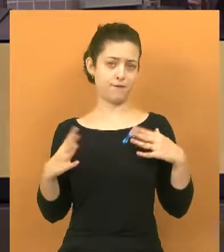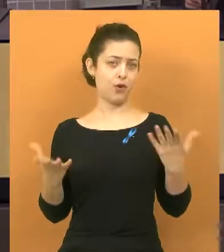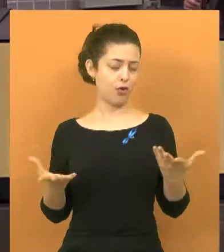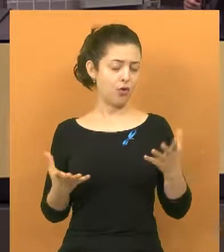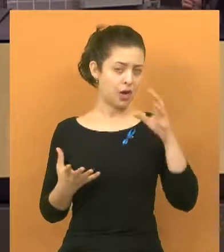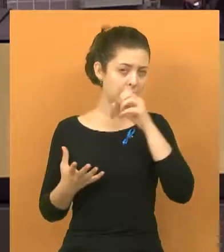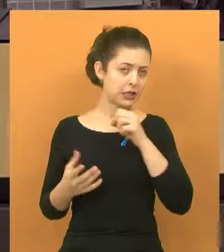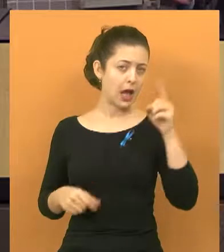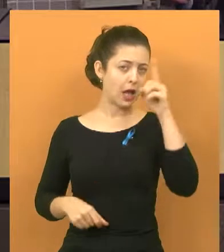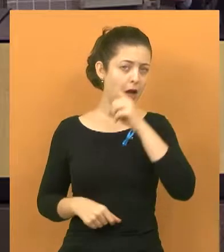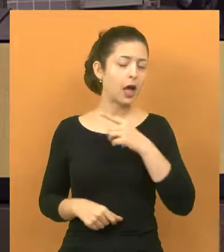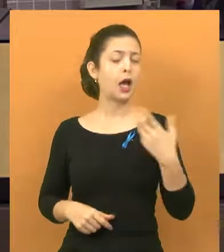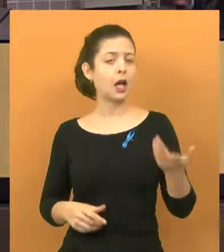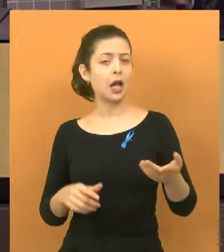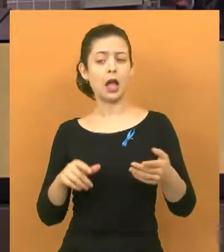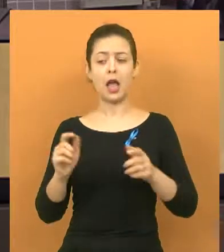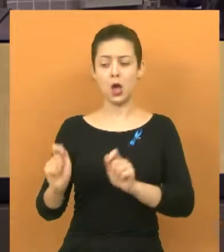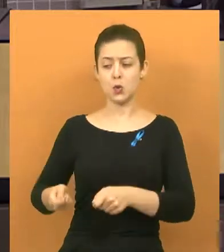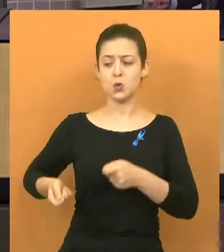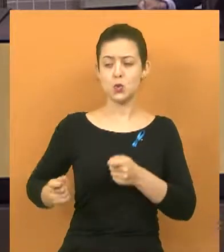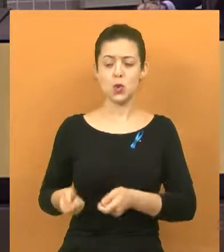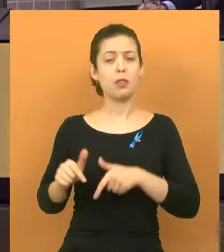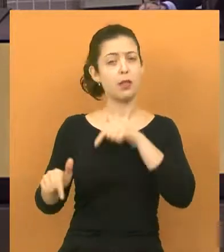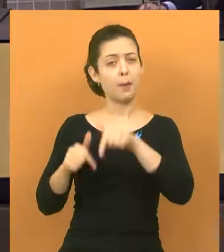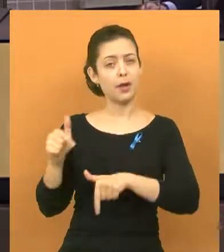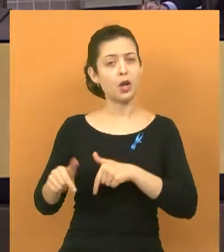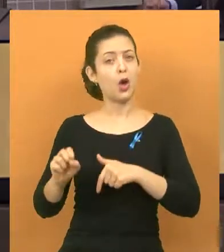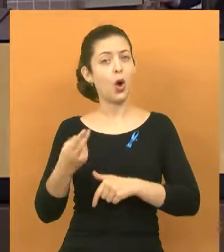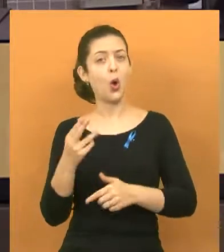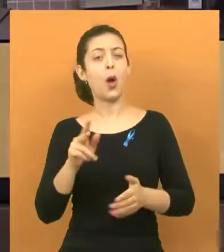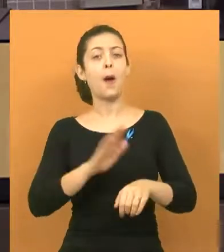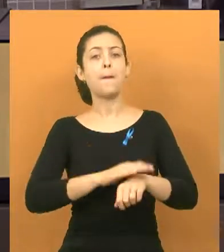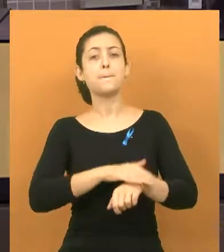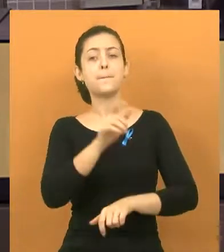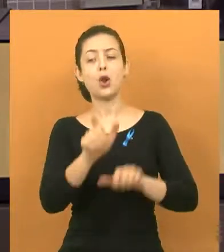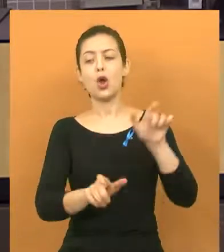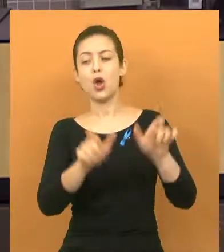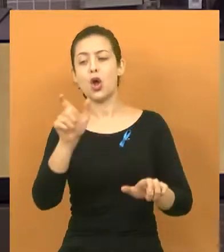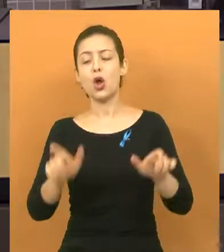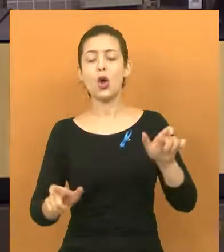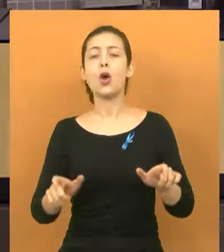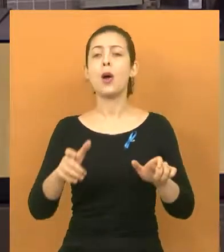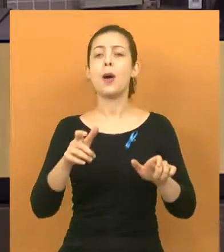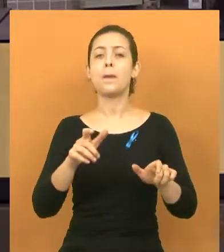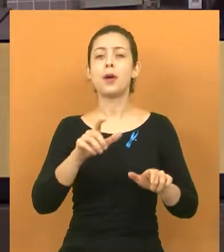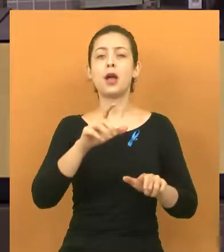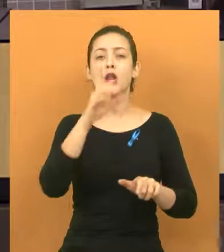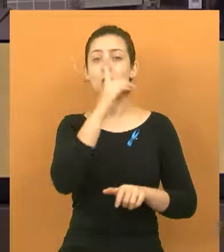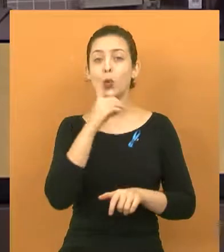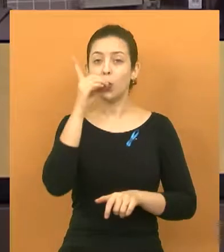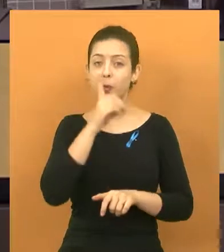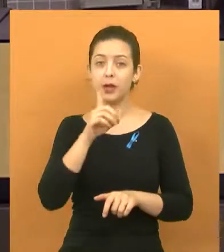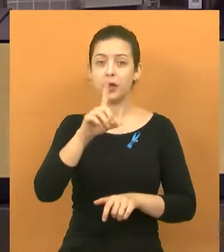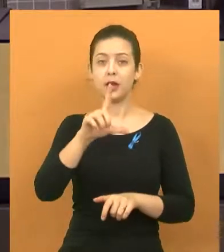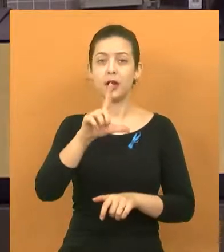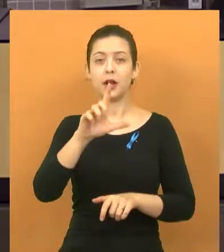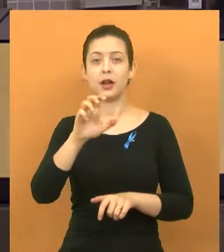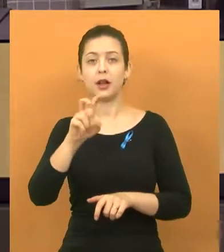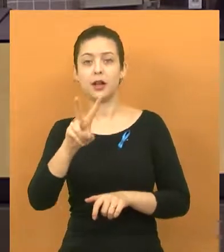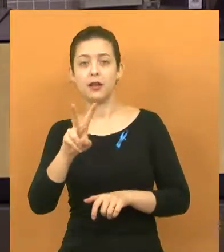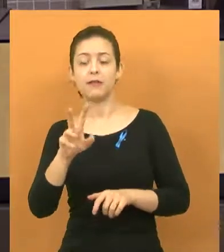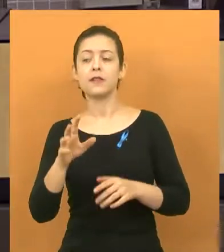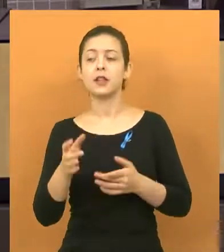E geralmente esses carroceiros ou o próprio munícipe, ele passa na porta do leve no domingo, bem cedinho,